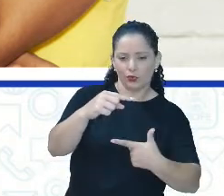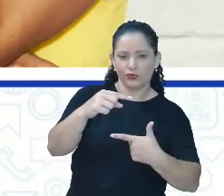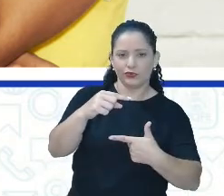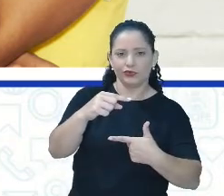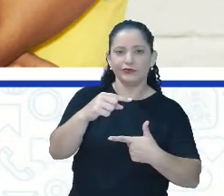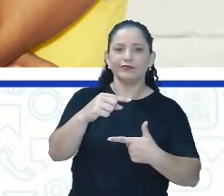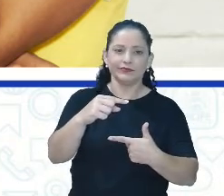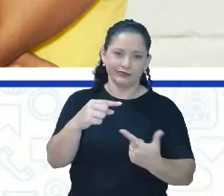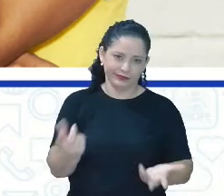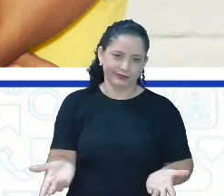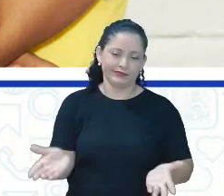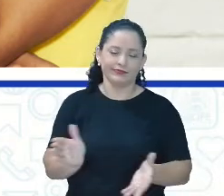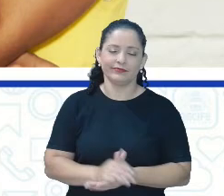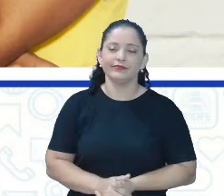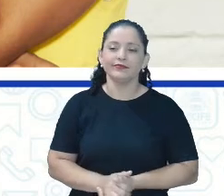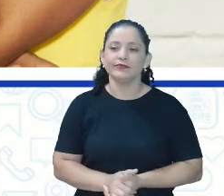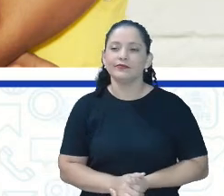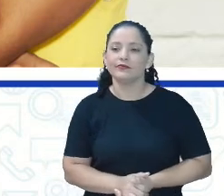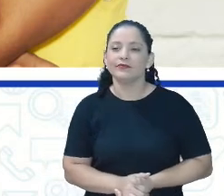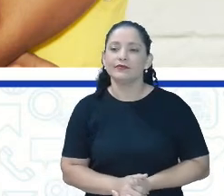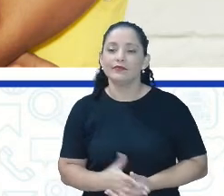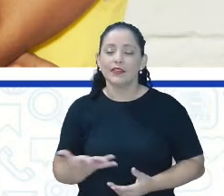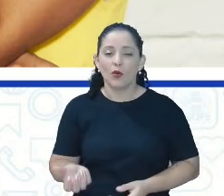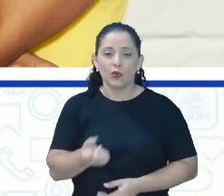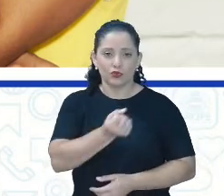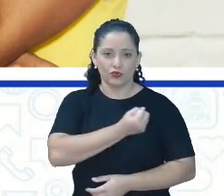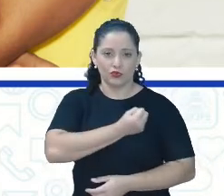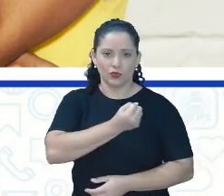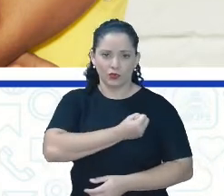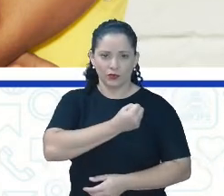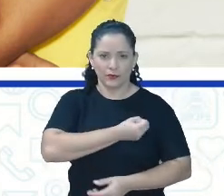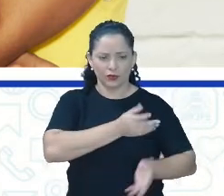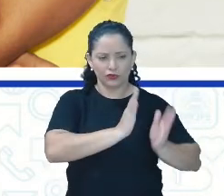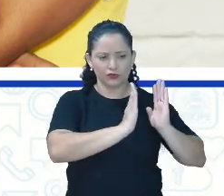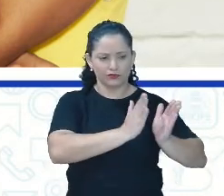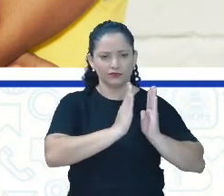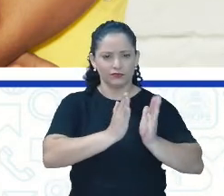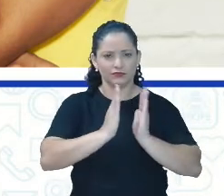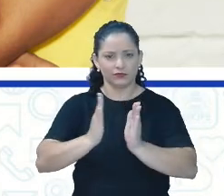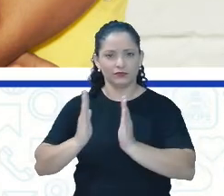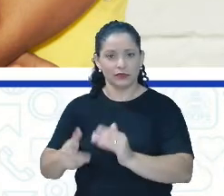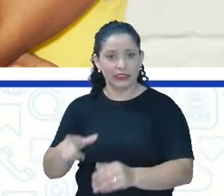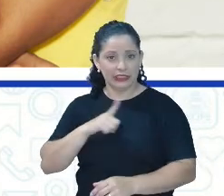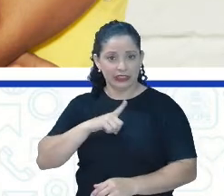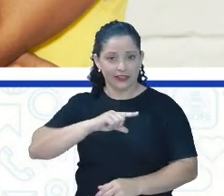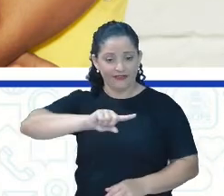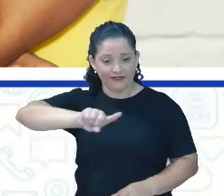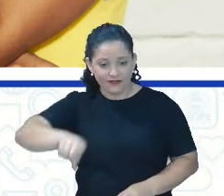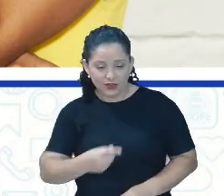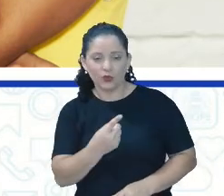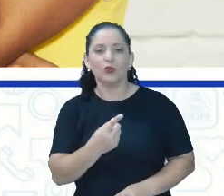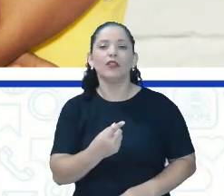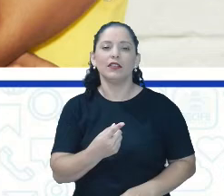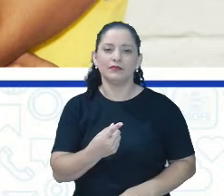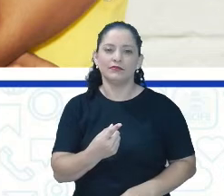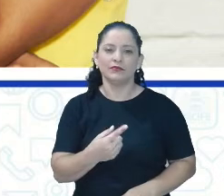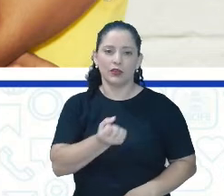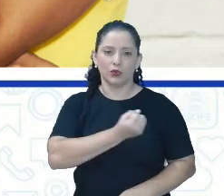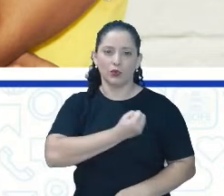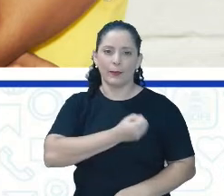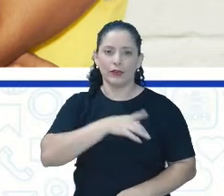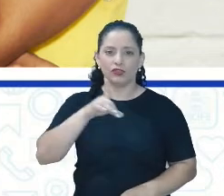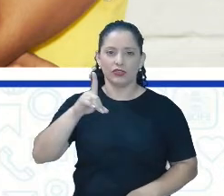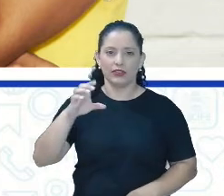Então, pode notar que os números decimais, tá? Os números que apresentam aí uma vírgula, eles são